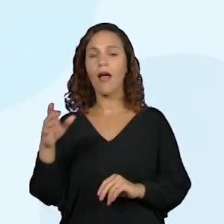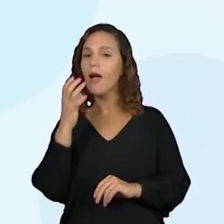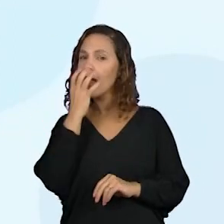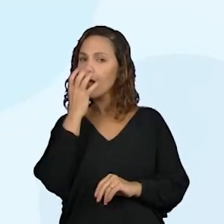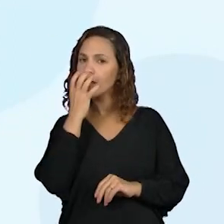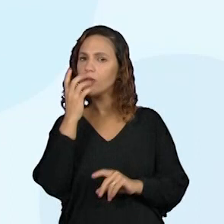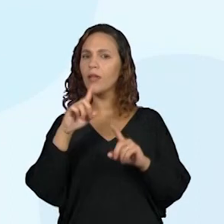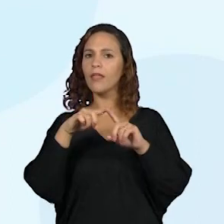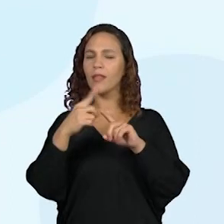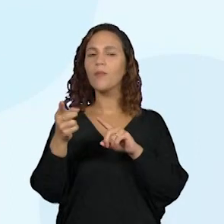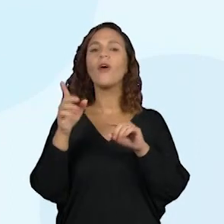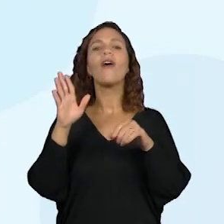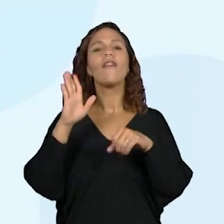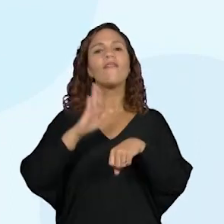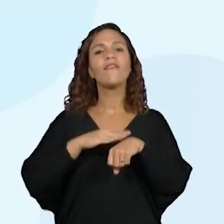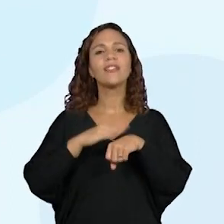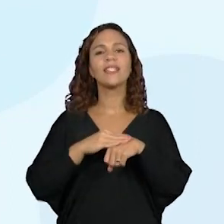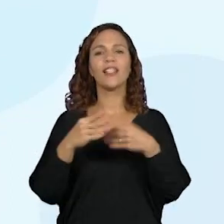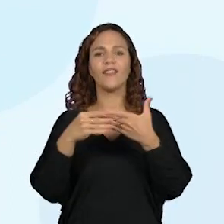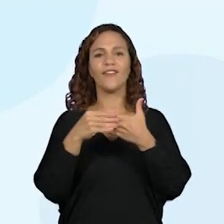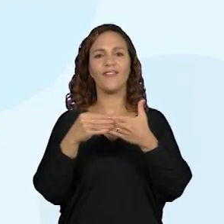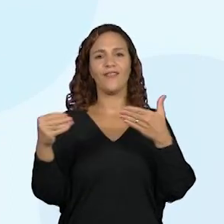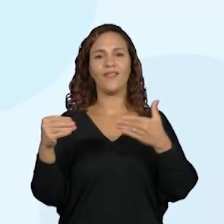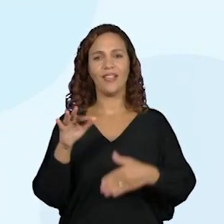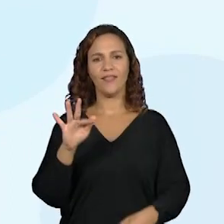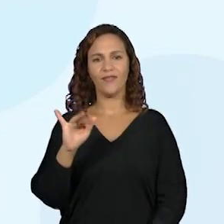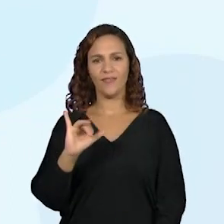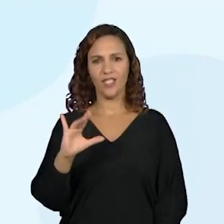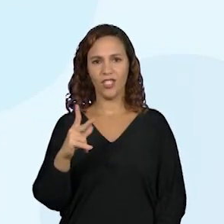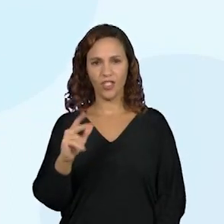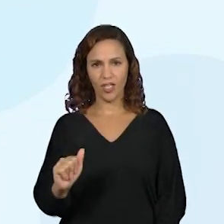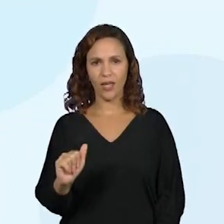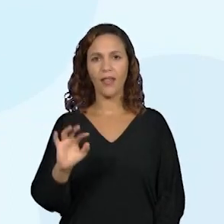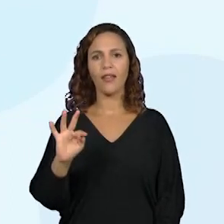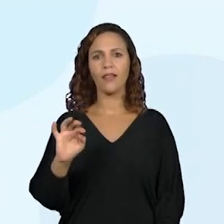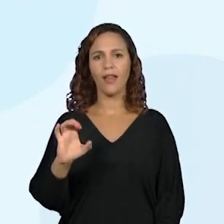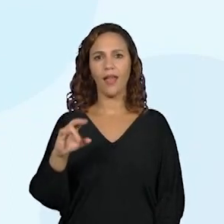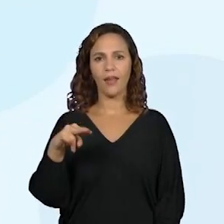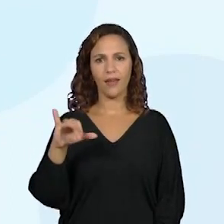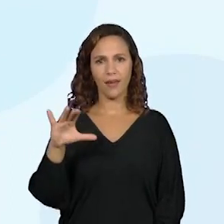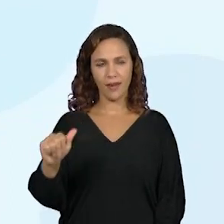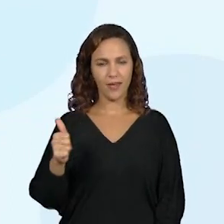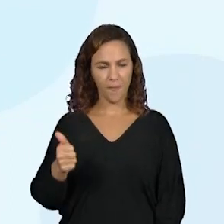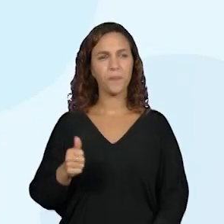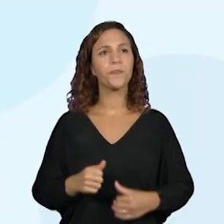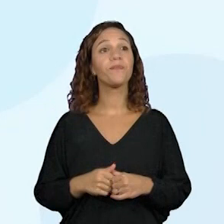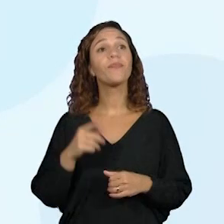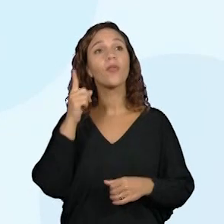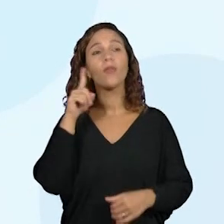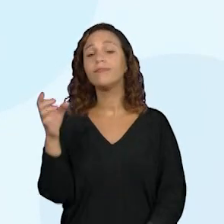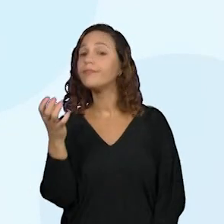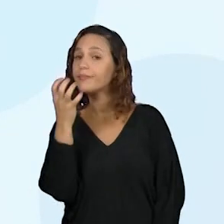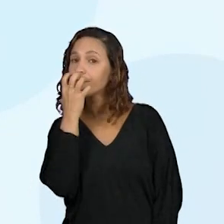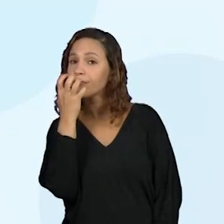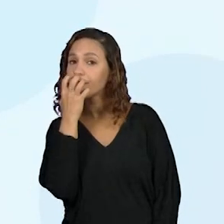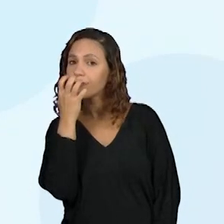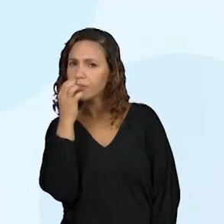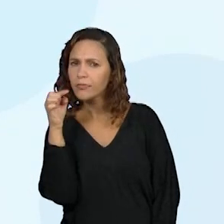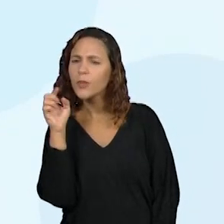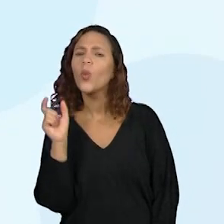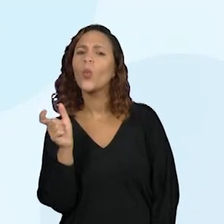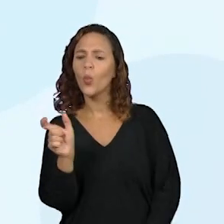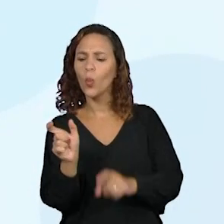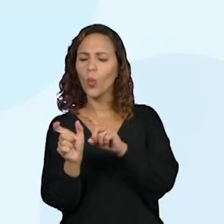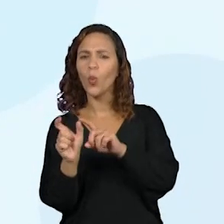para gente poder fazer uma ficha técnica no final tá bom então vamos lá o cão também chamado de